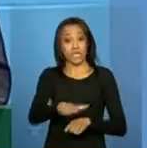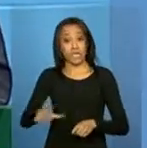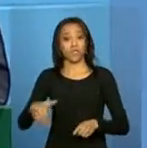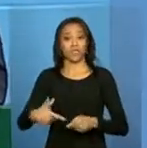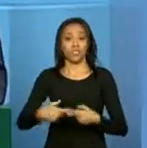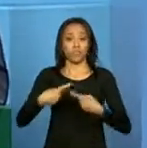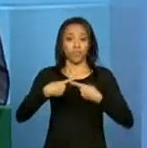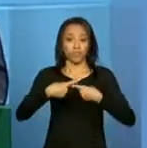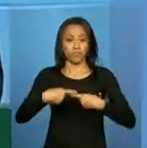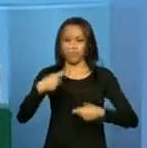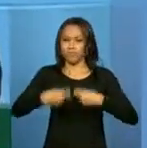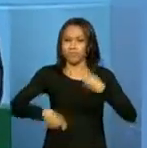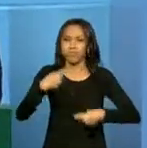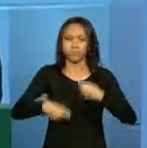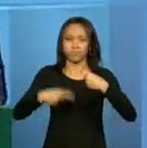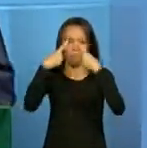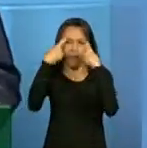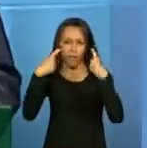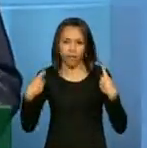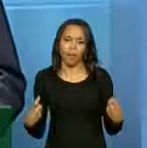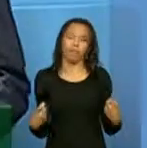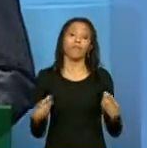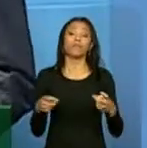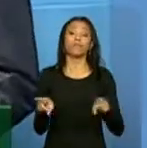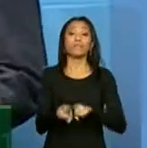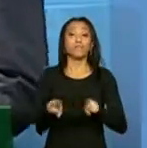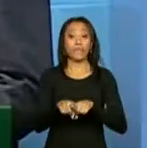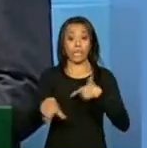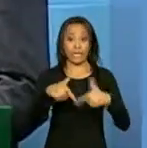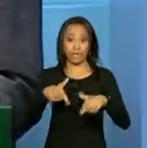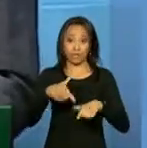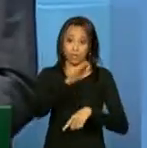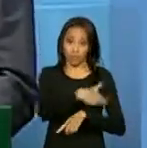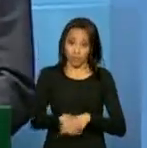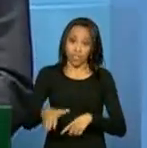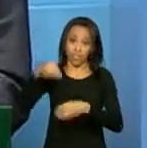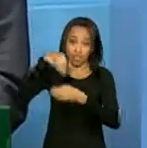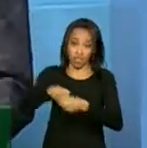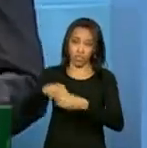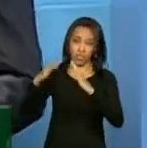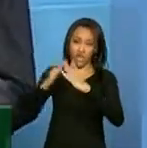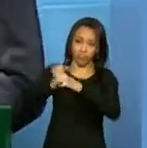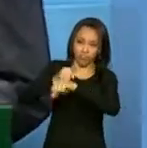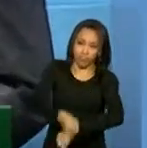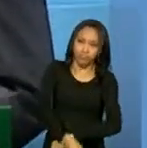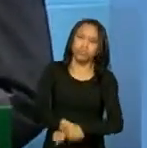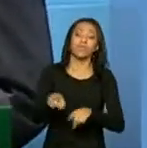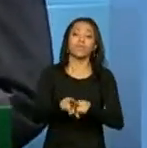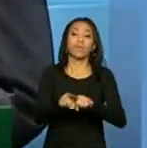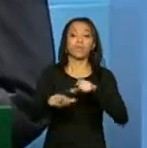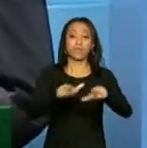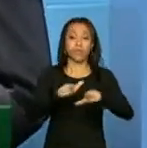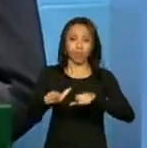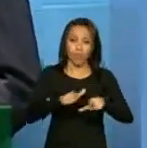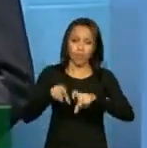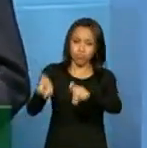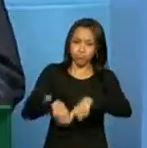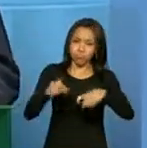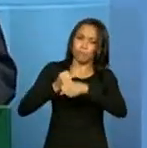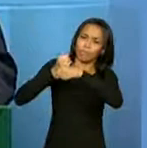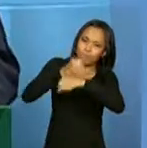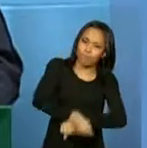crianças que trabalham, que fazem trabalho doméstico e também trabalho agrícola. Nós precisamos criar uma